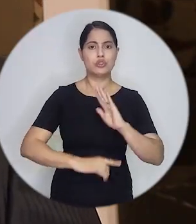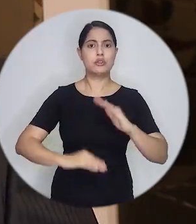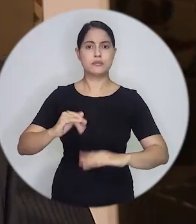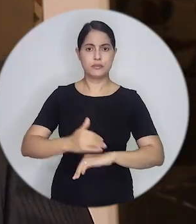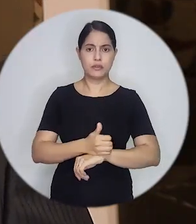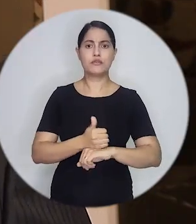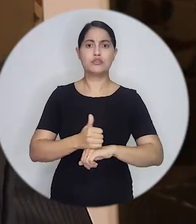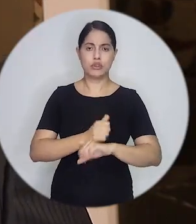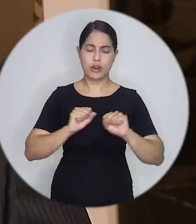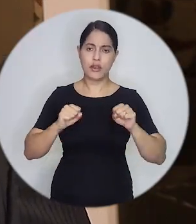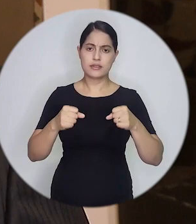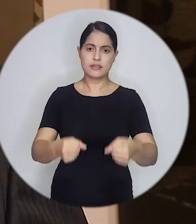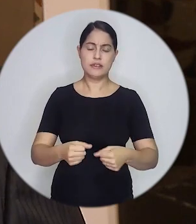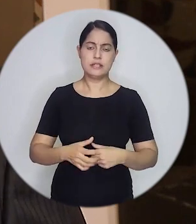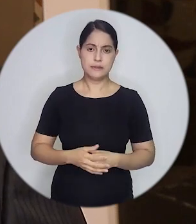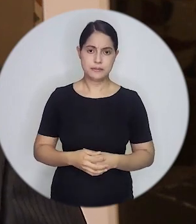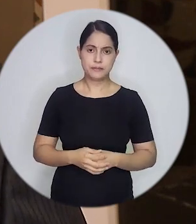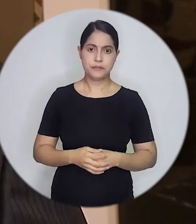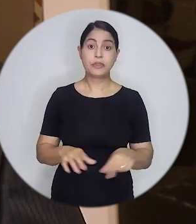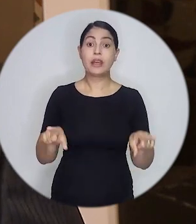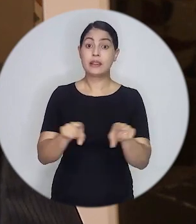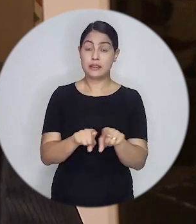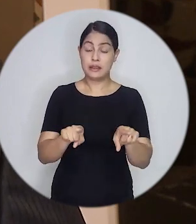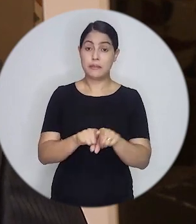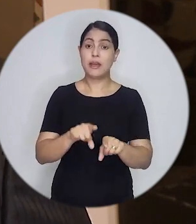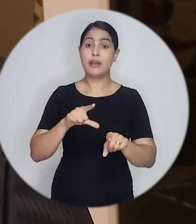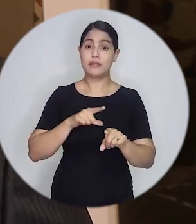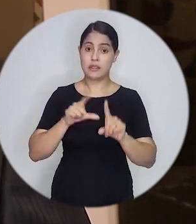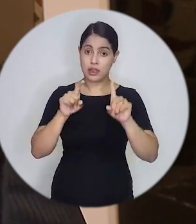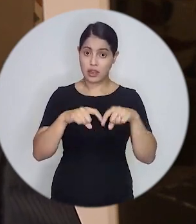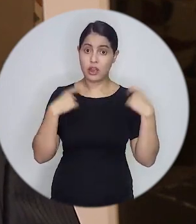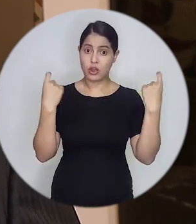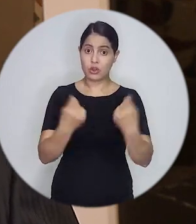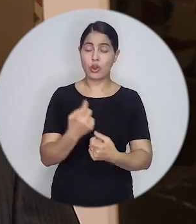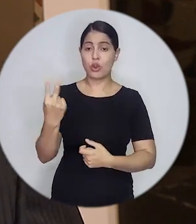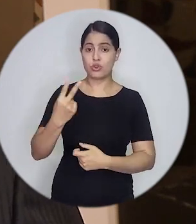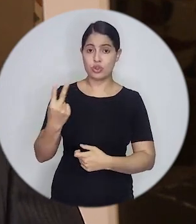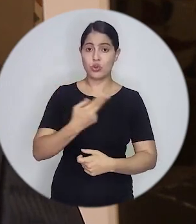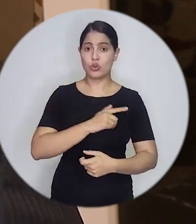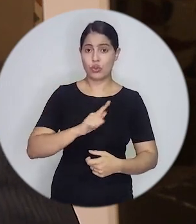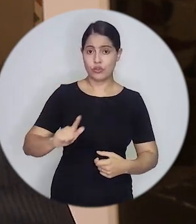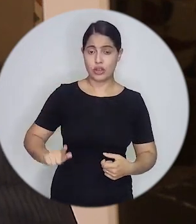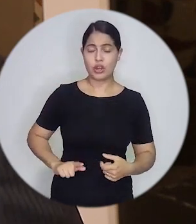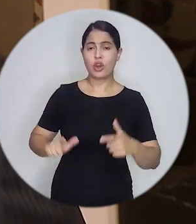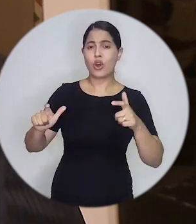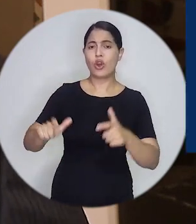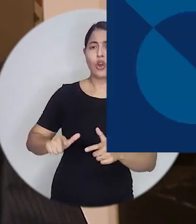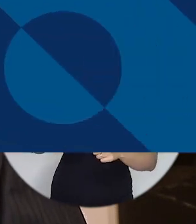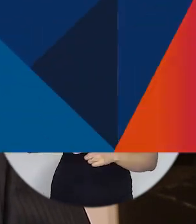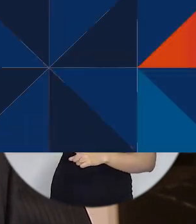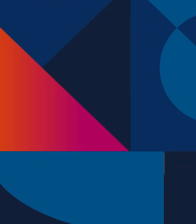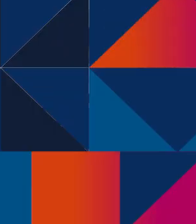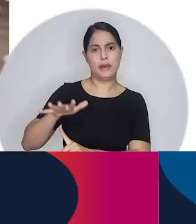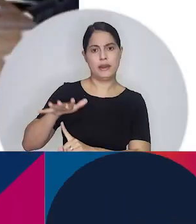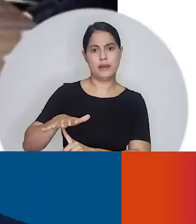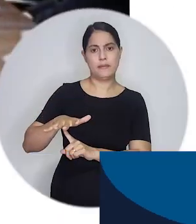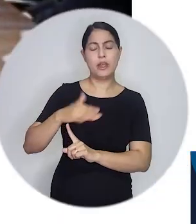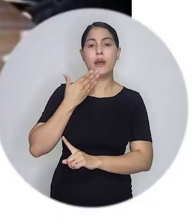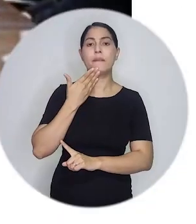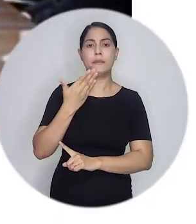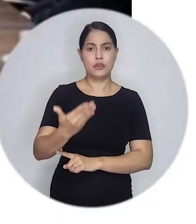defesa dos nossos direitos profissionais. Também tivemos reunião com o vice-governador do